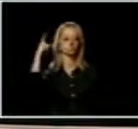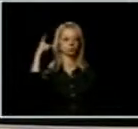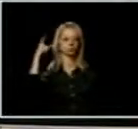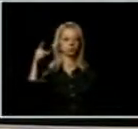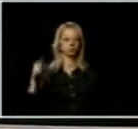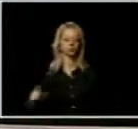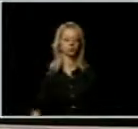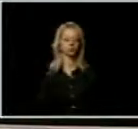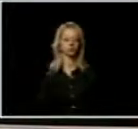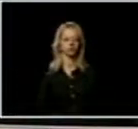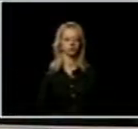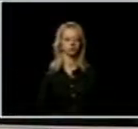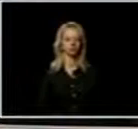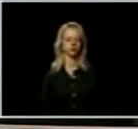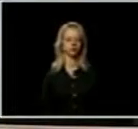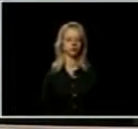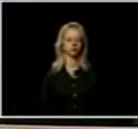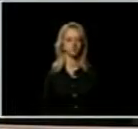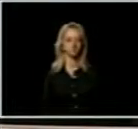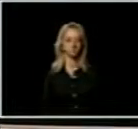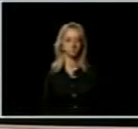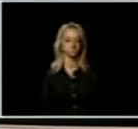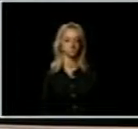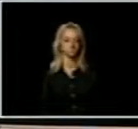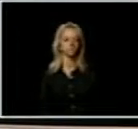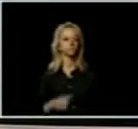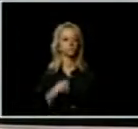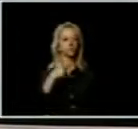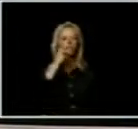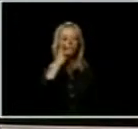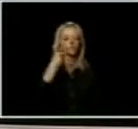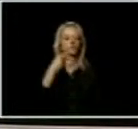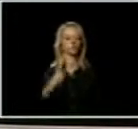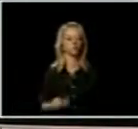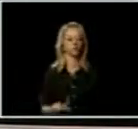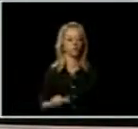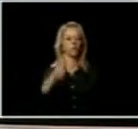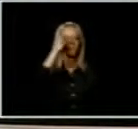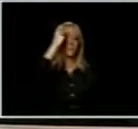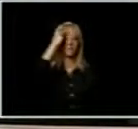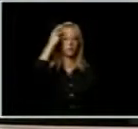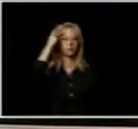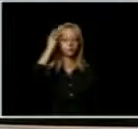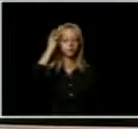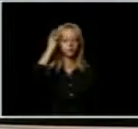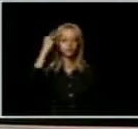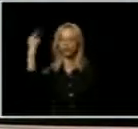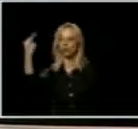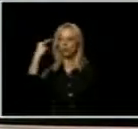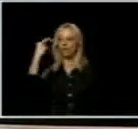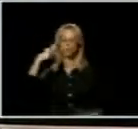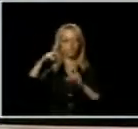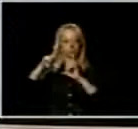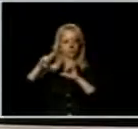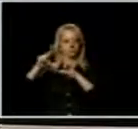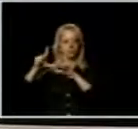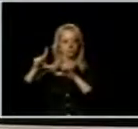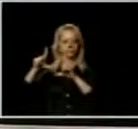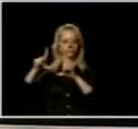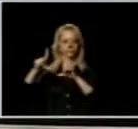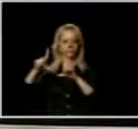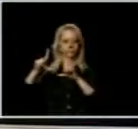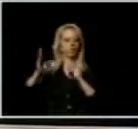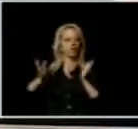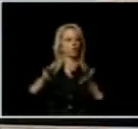não dá mais para a gente receber um artista que vai se deslocar de Taubaté